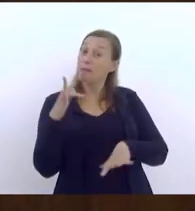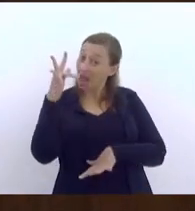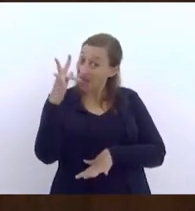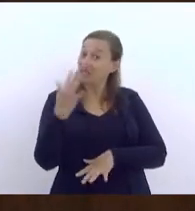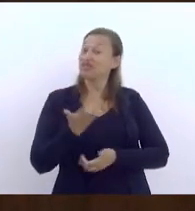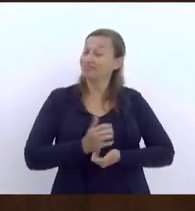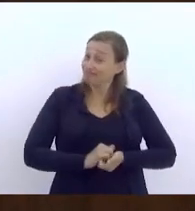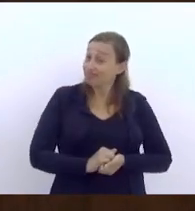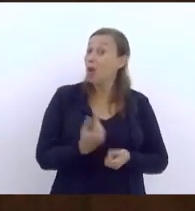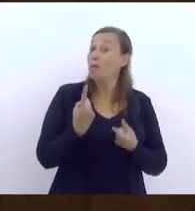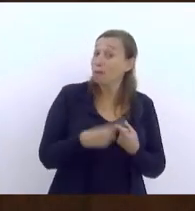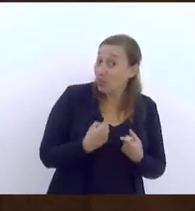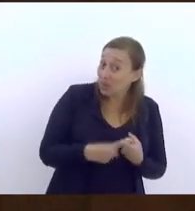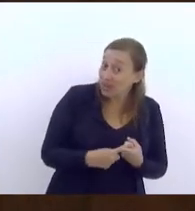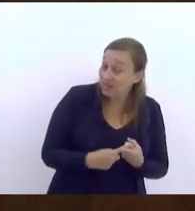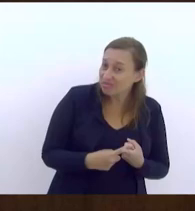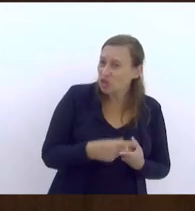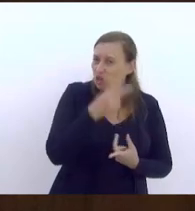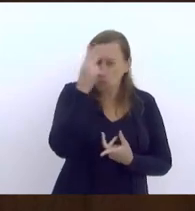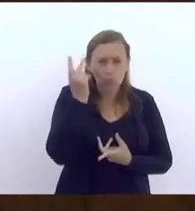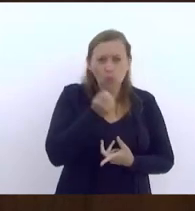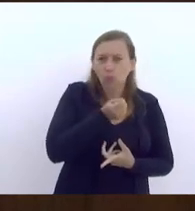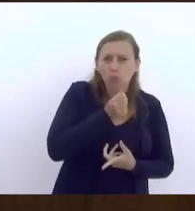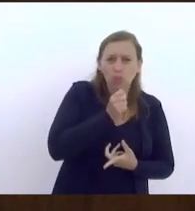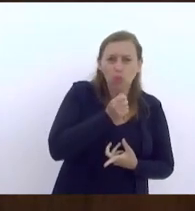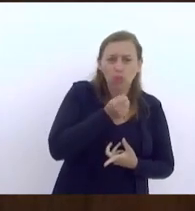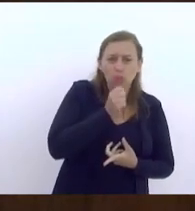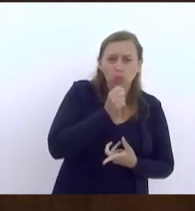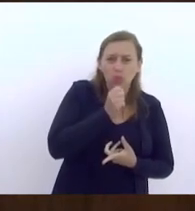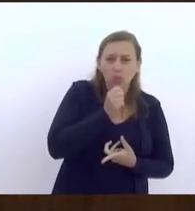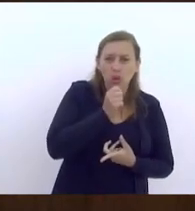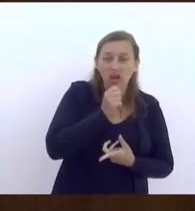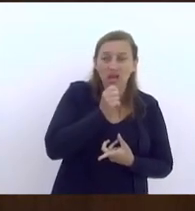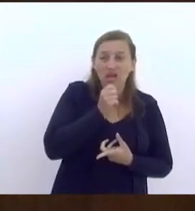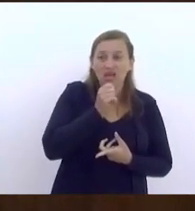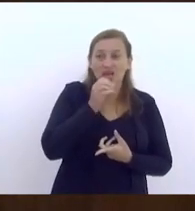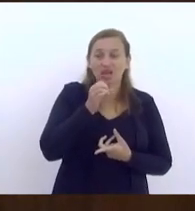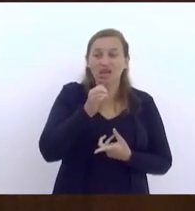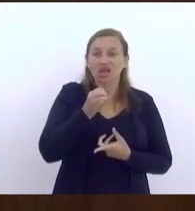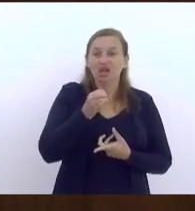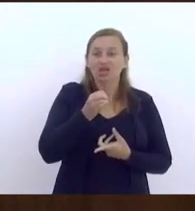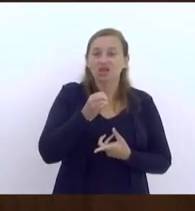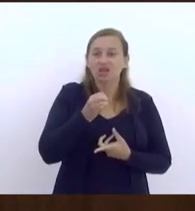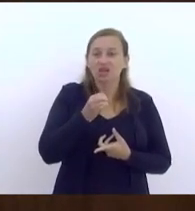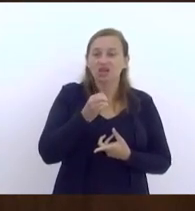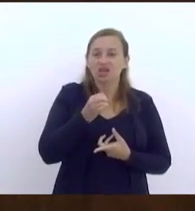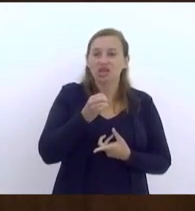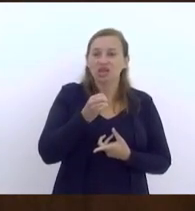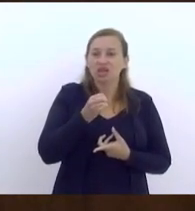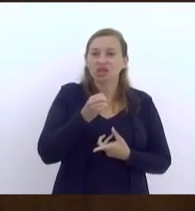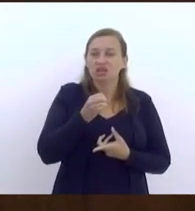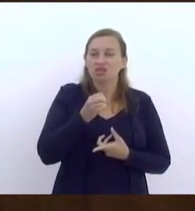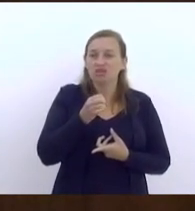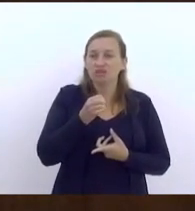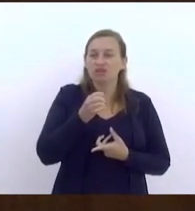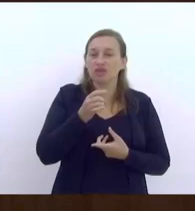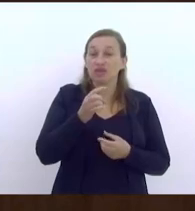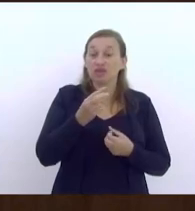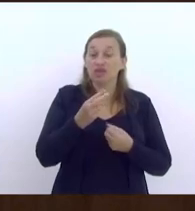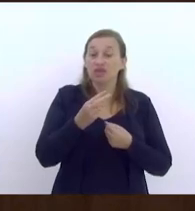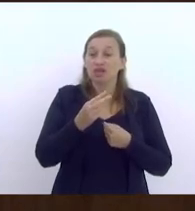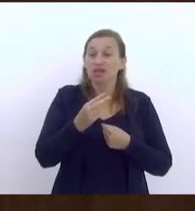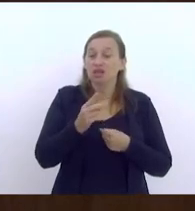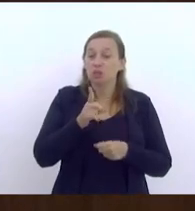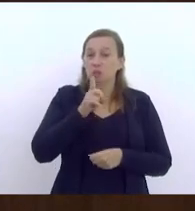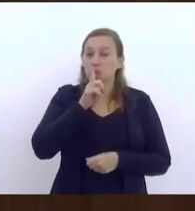brevemente, porque ninguém fica impune quando um parlamentar que deveria zelar e proteger